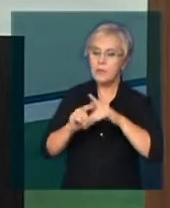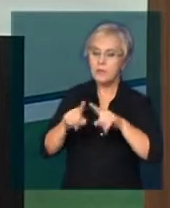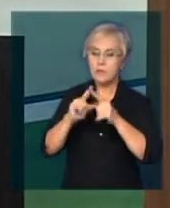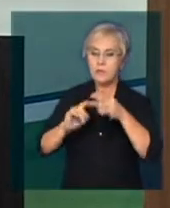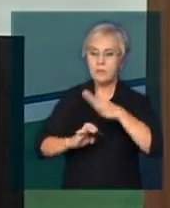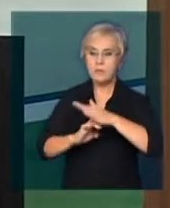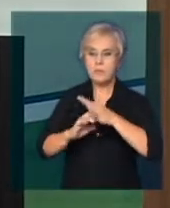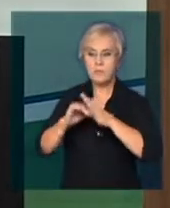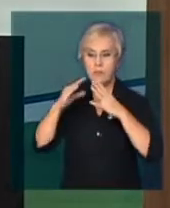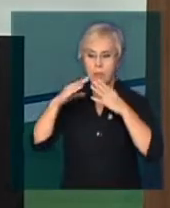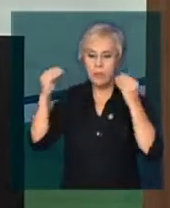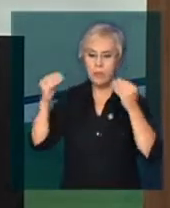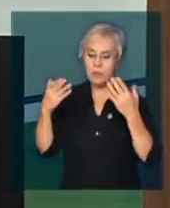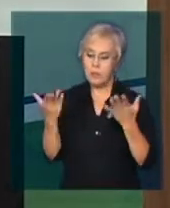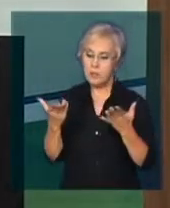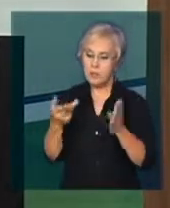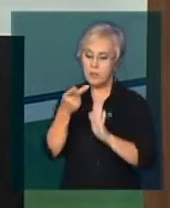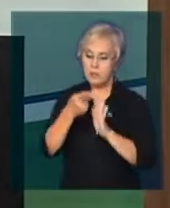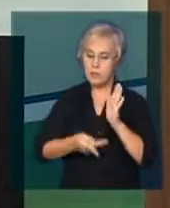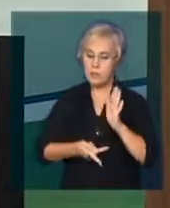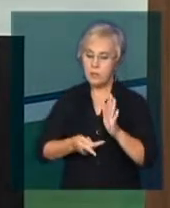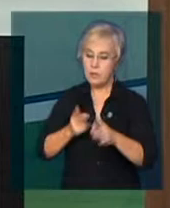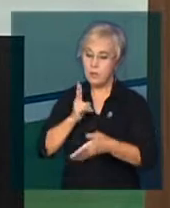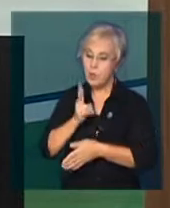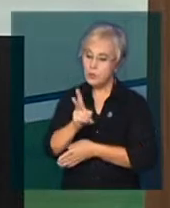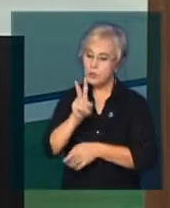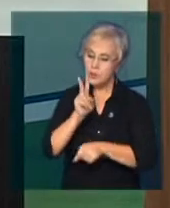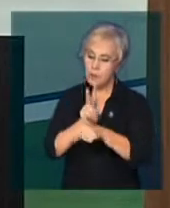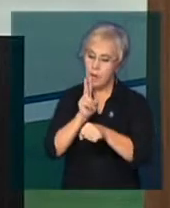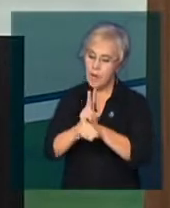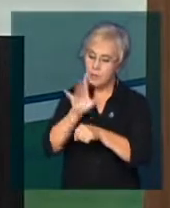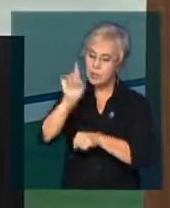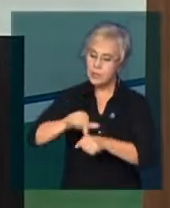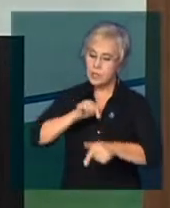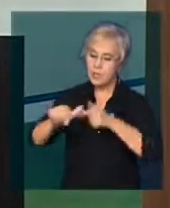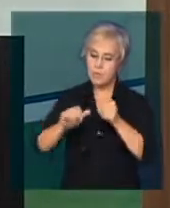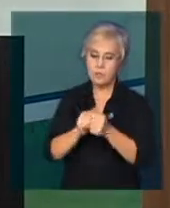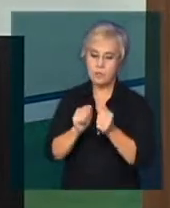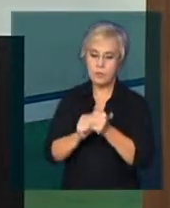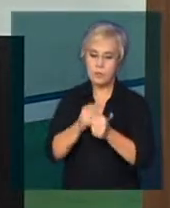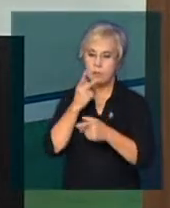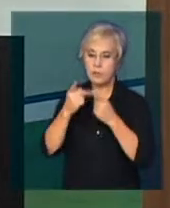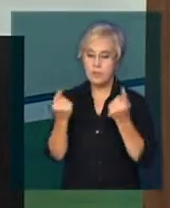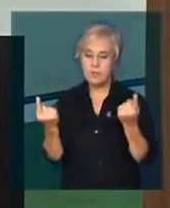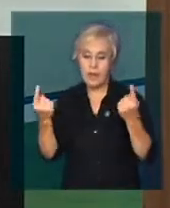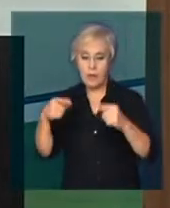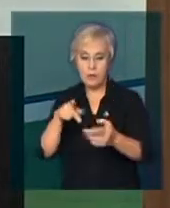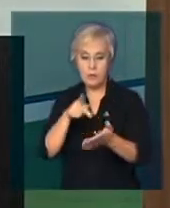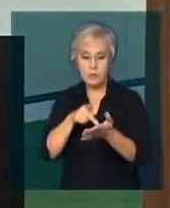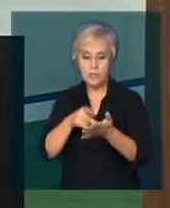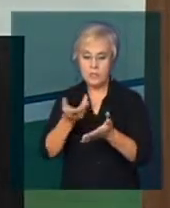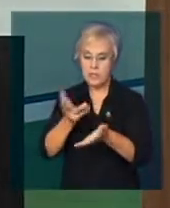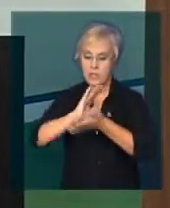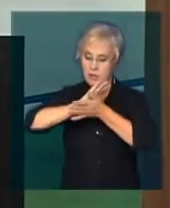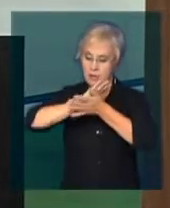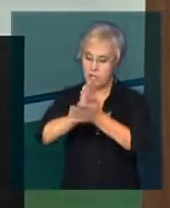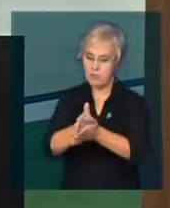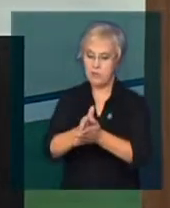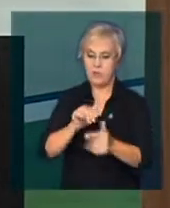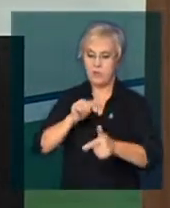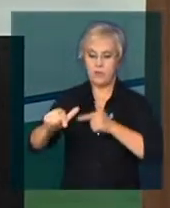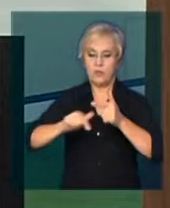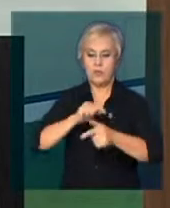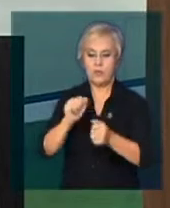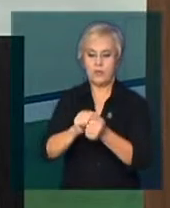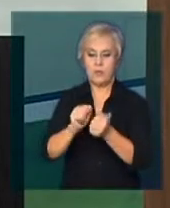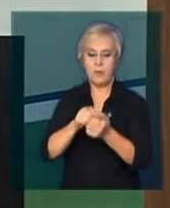um projeto de preservação dos direitos do trabalhador. E quem fala o contrário está querendo usar o seu